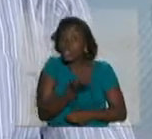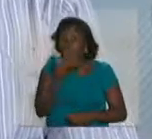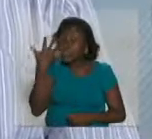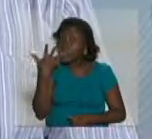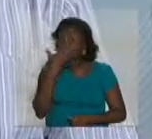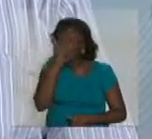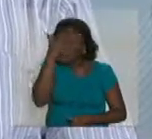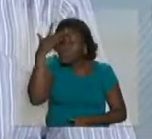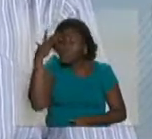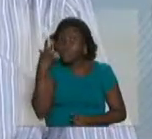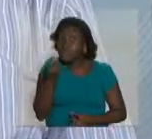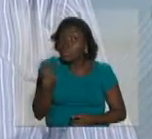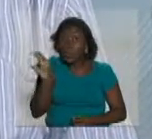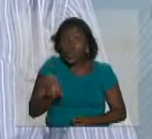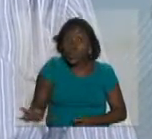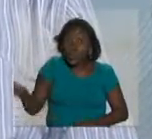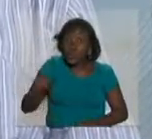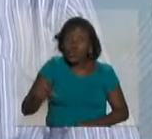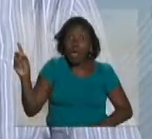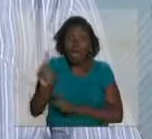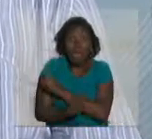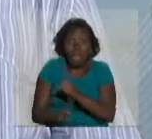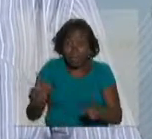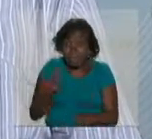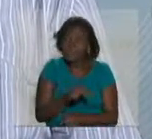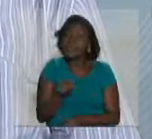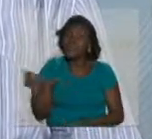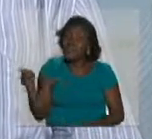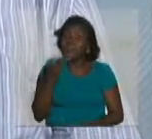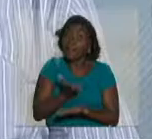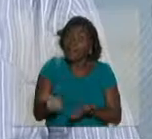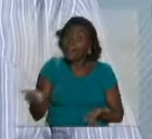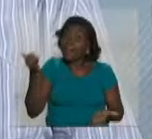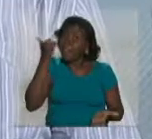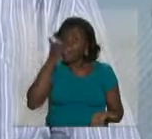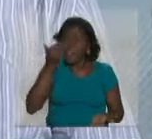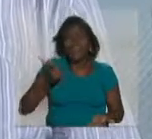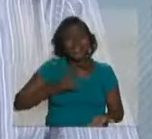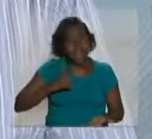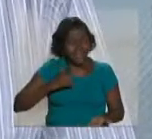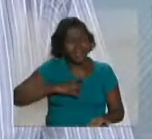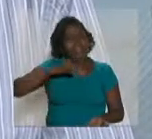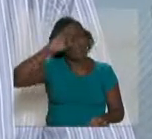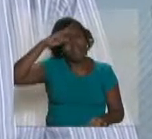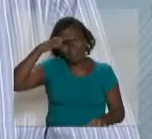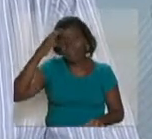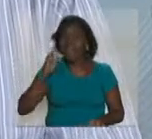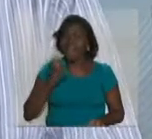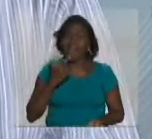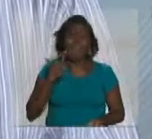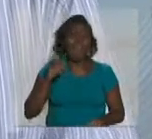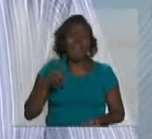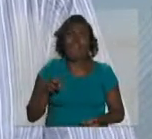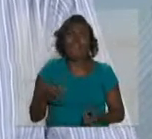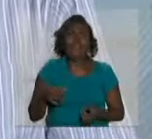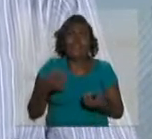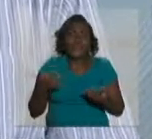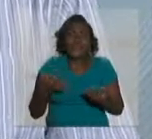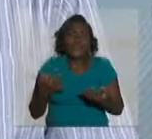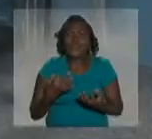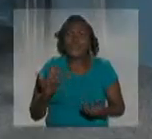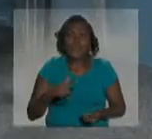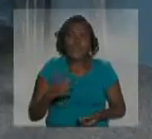grande de usuários do sistema vai ficar prejudicado. Falhas existem, né? Isso é inevitável, não existe um sistema perfeito.